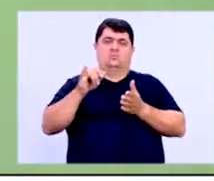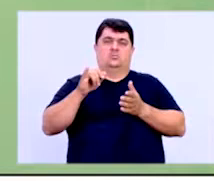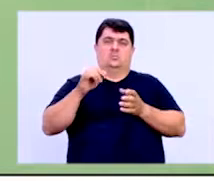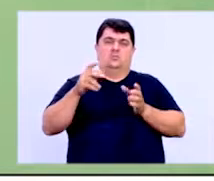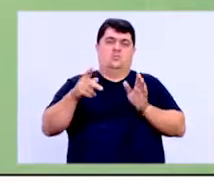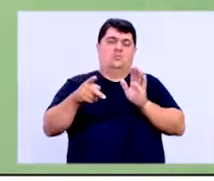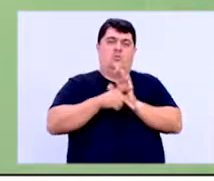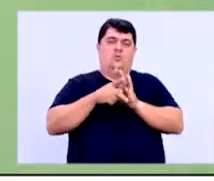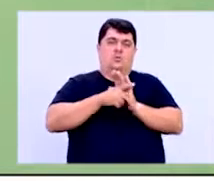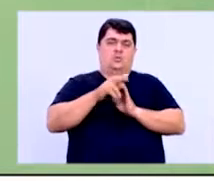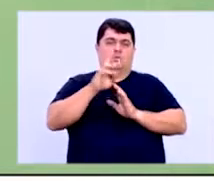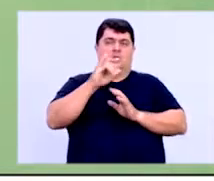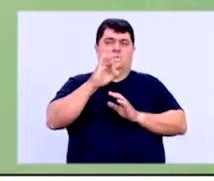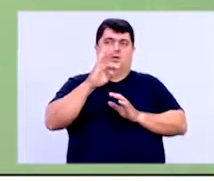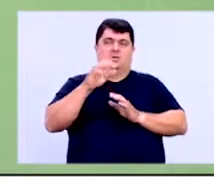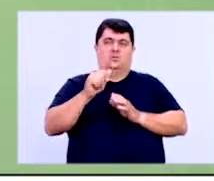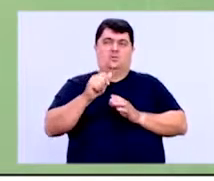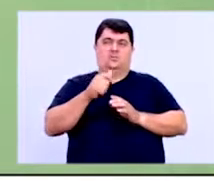receita de venda.